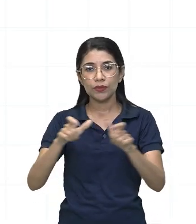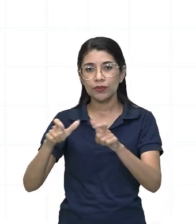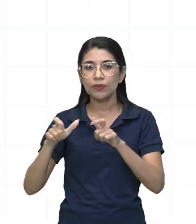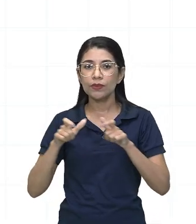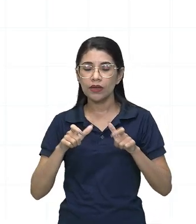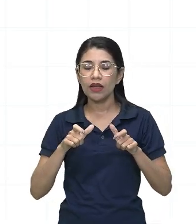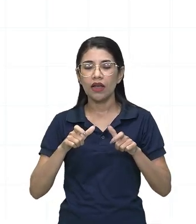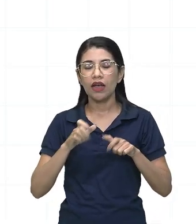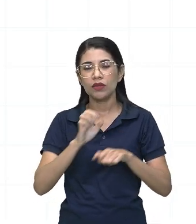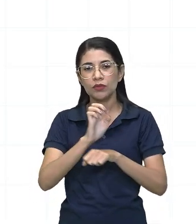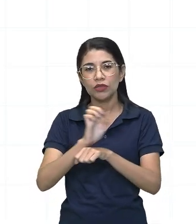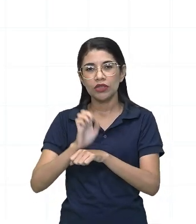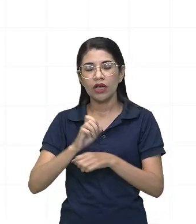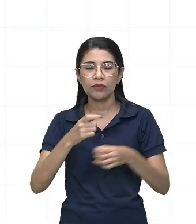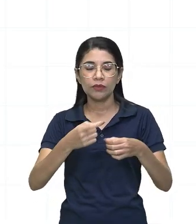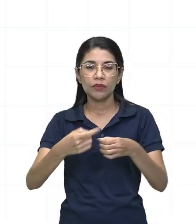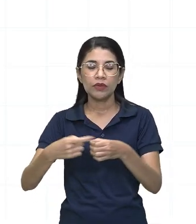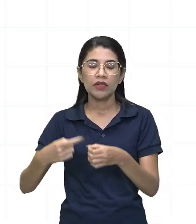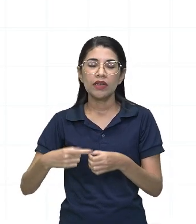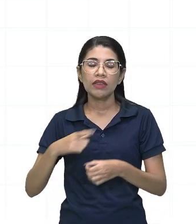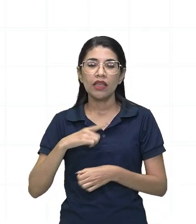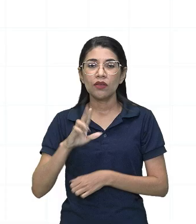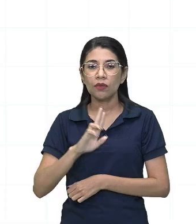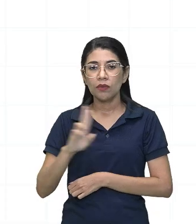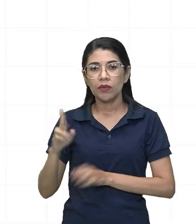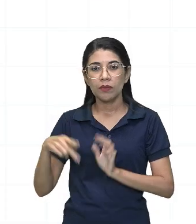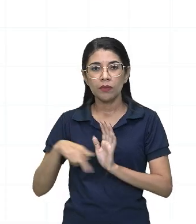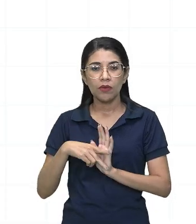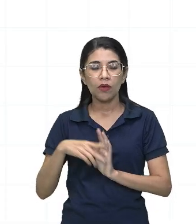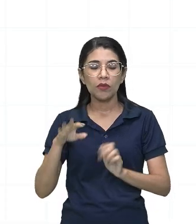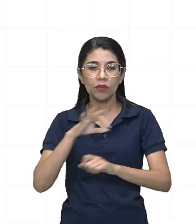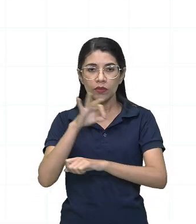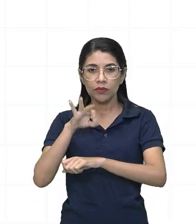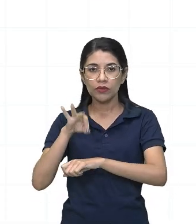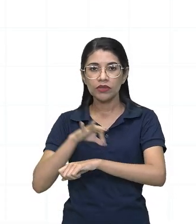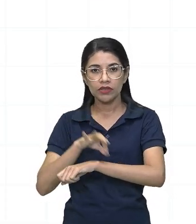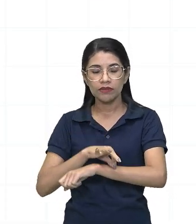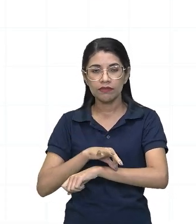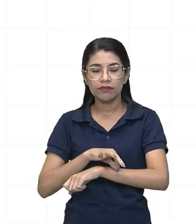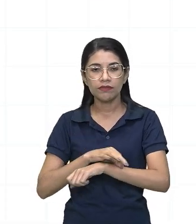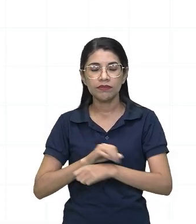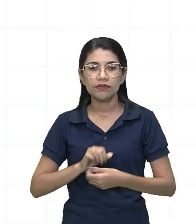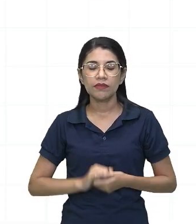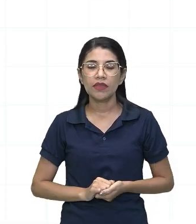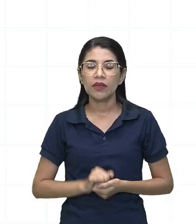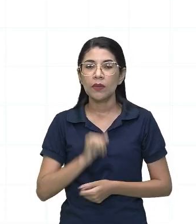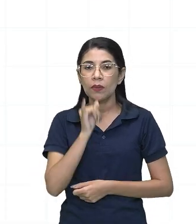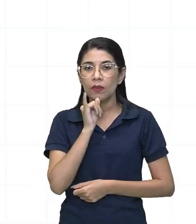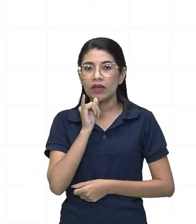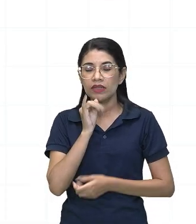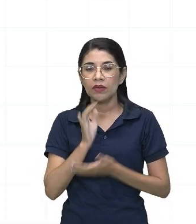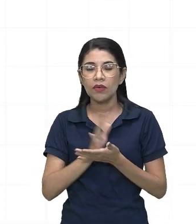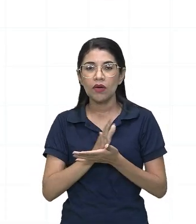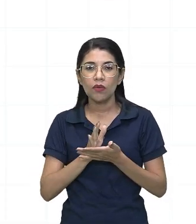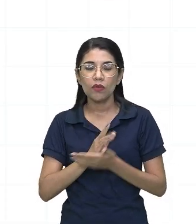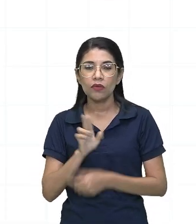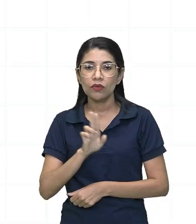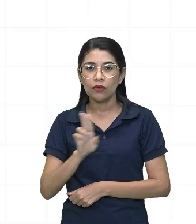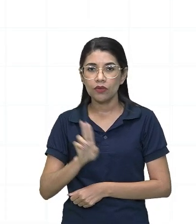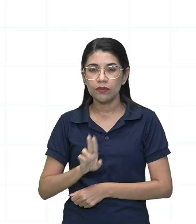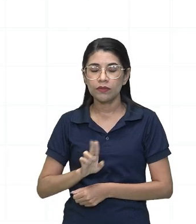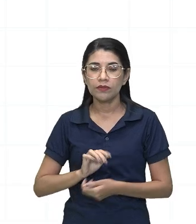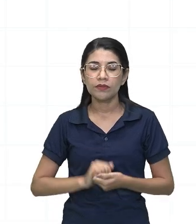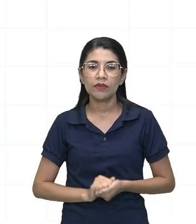né? Então, cada região chama esses vetores de um jeito. Então, eles são conhecidos